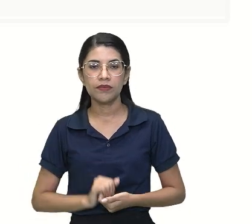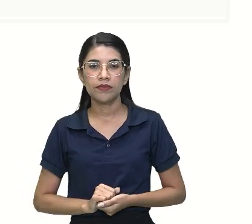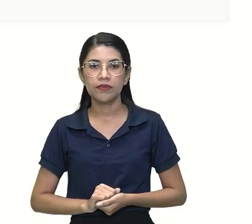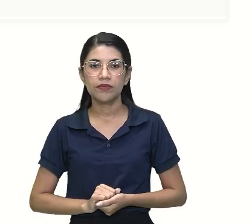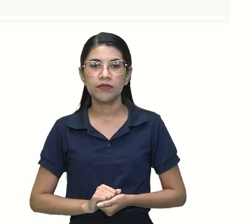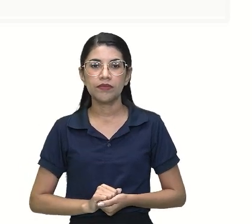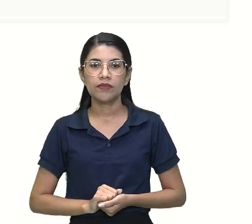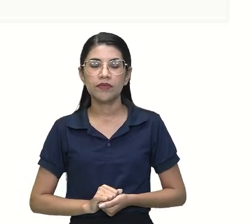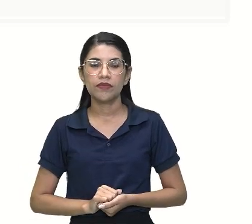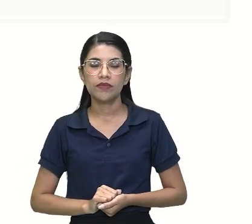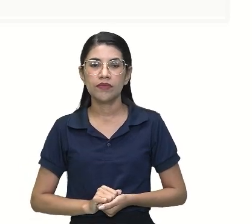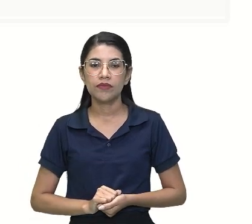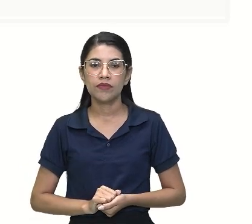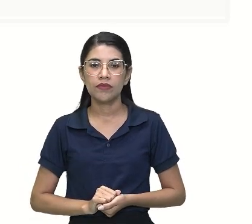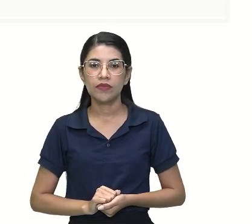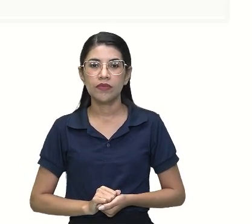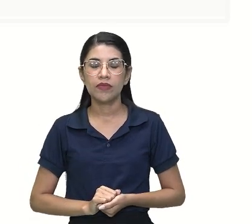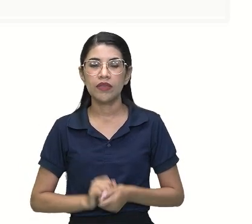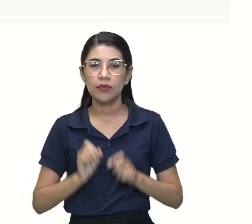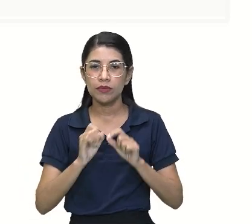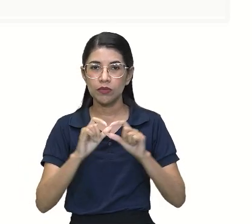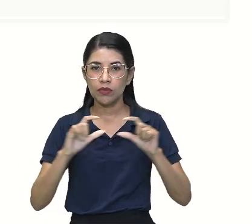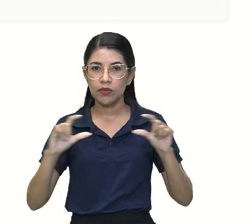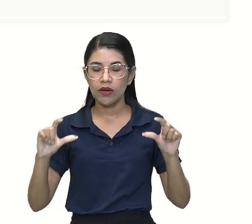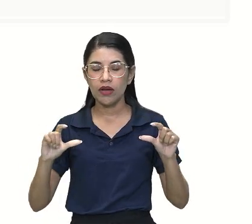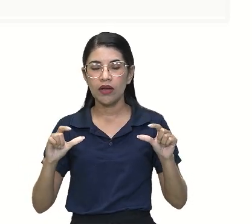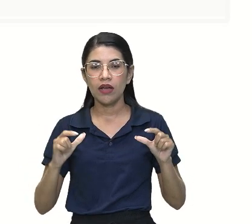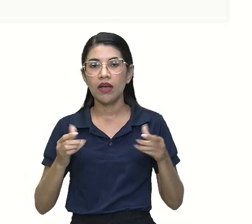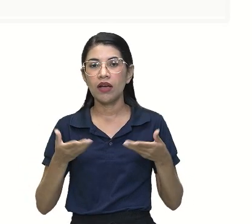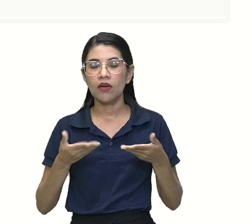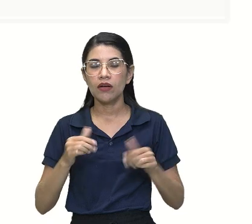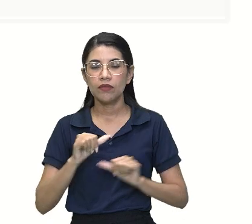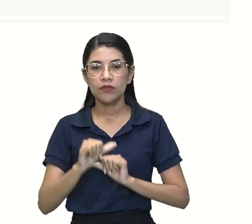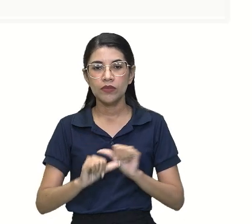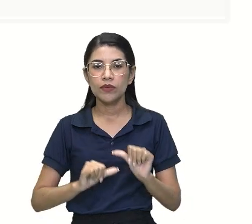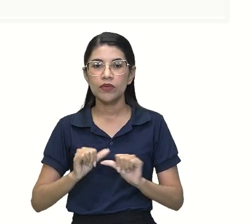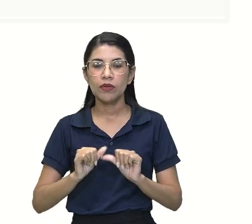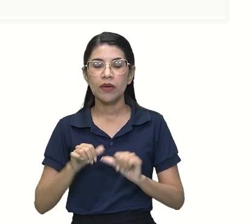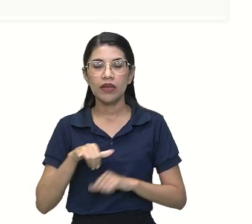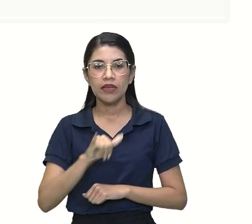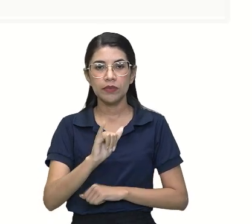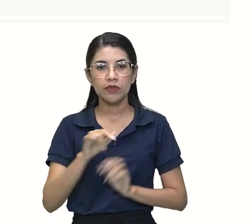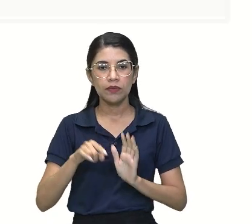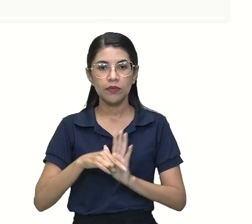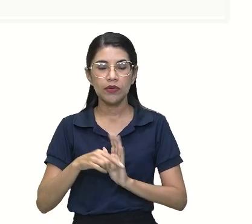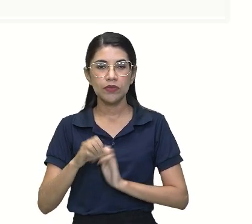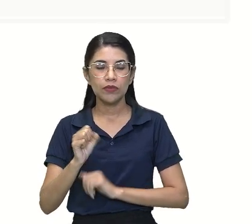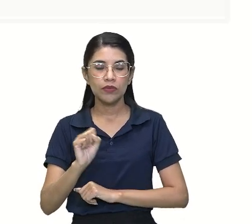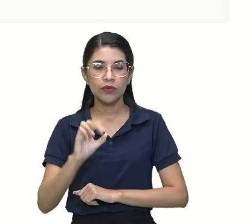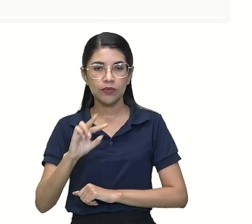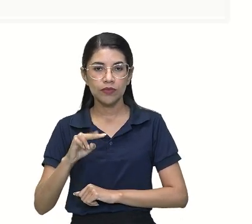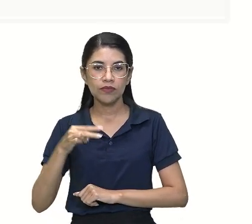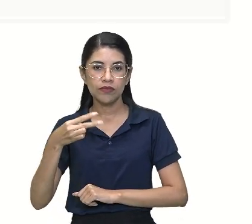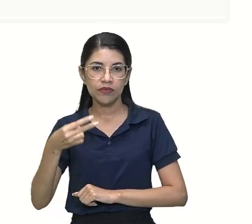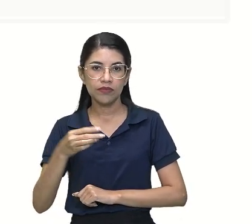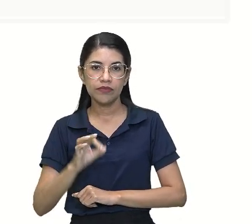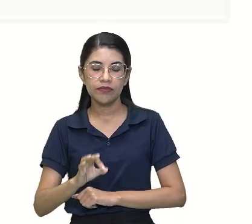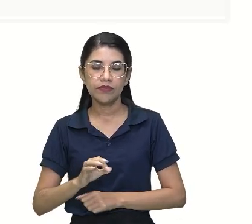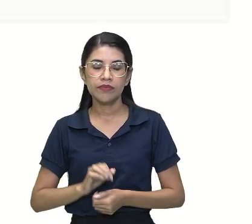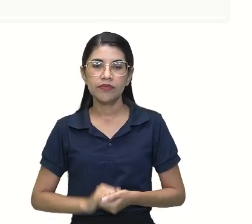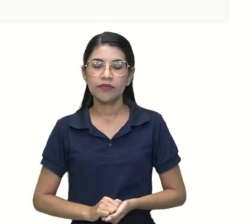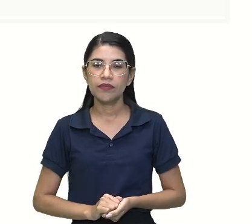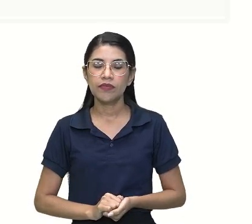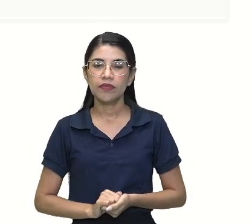Tá? Esse trinômio, então, se transforma em quadrado de y menos 8. Ok? E da